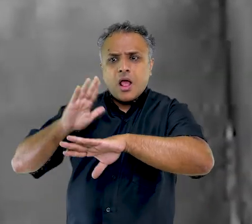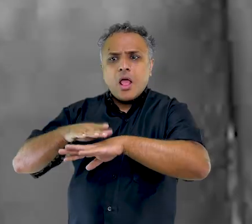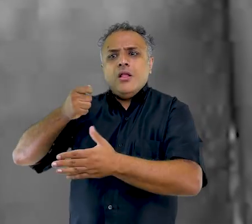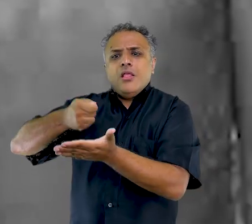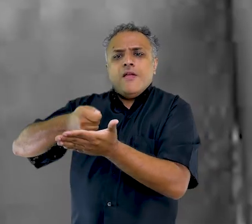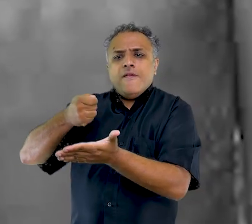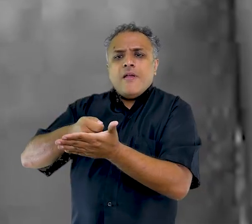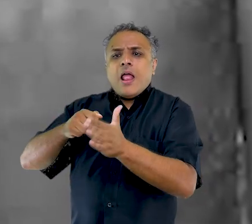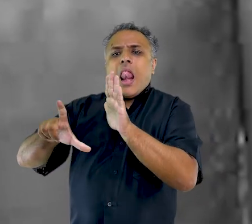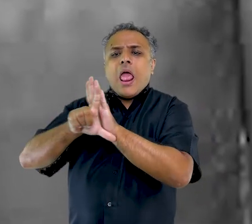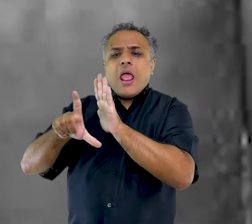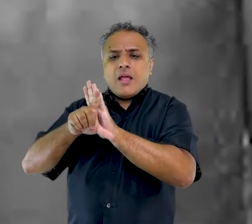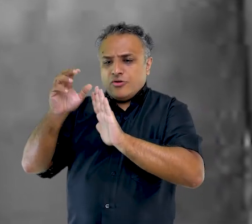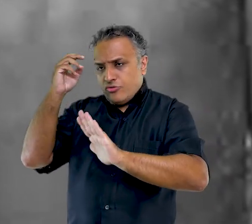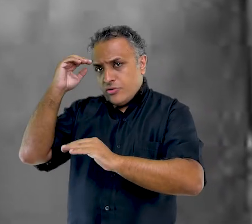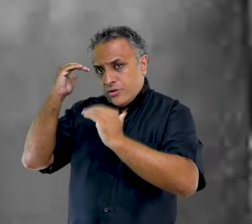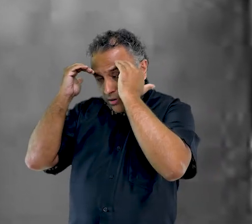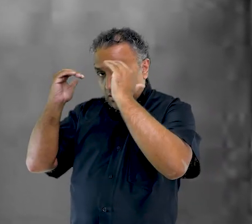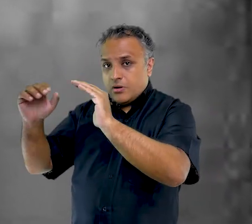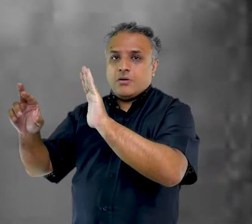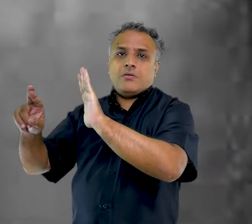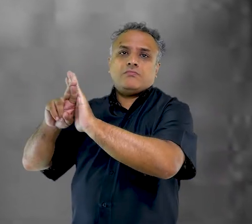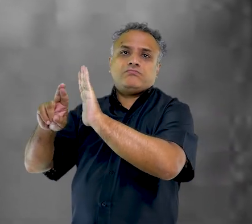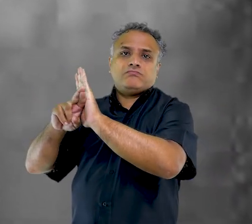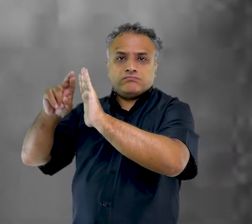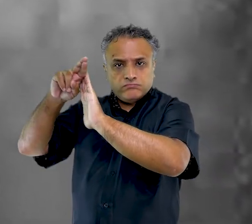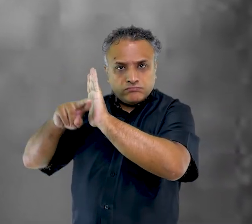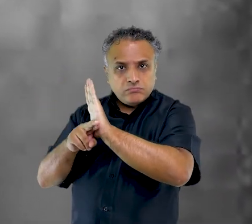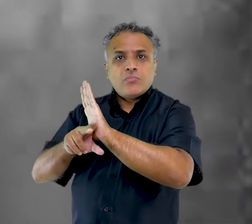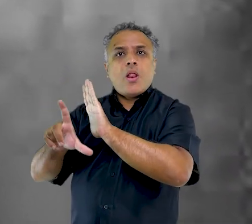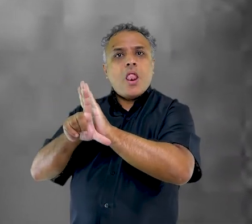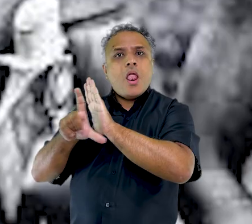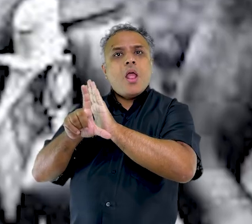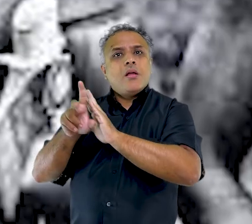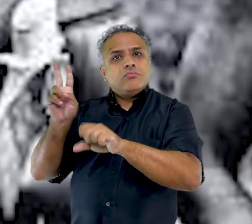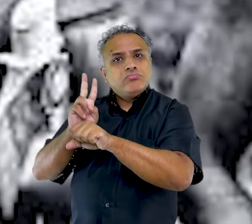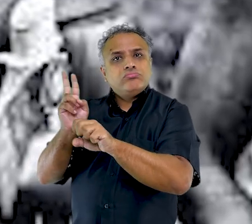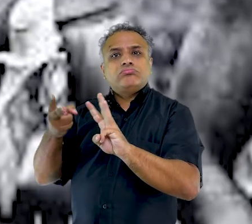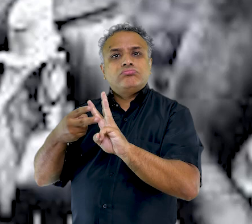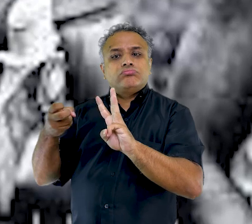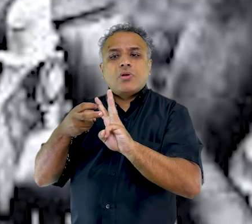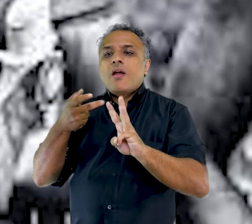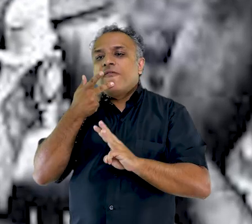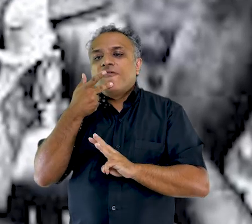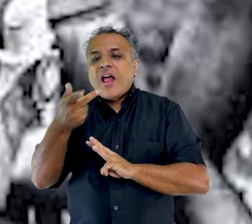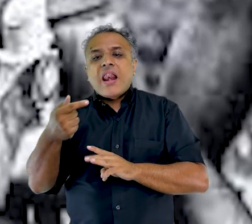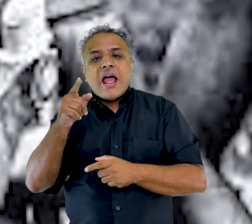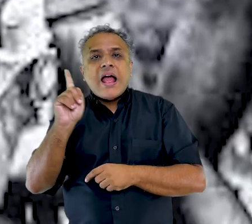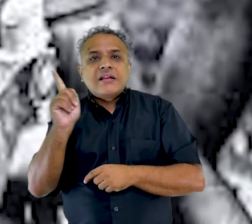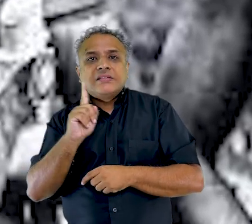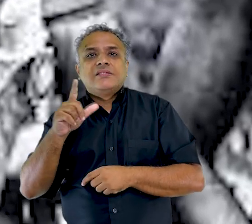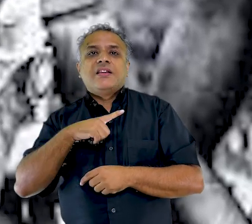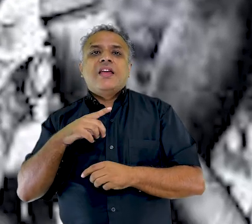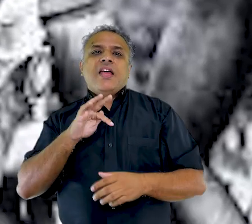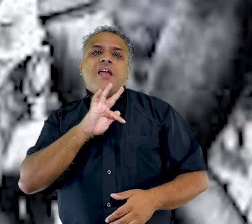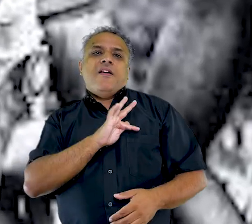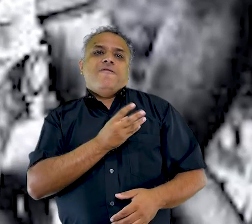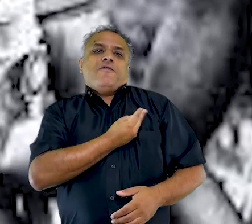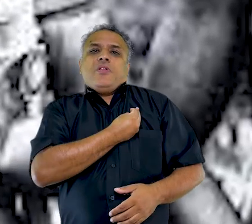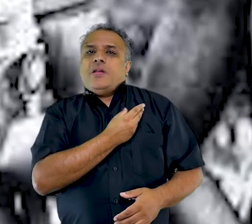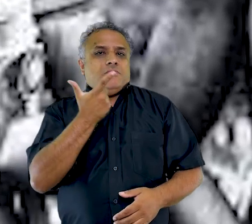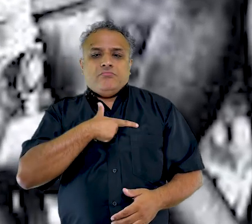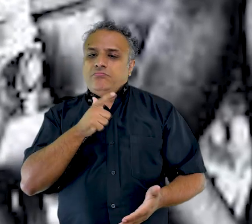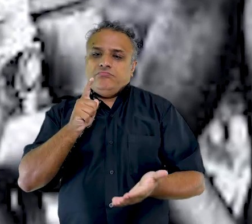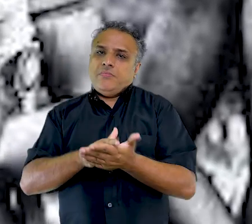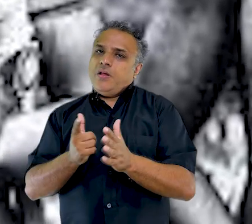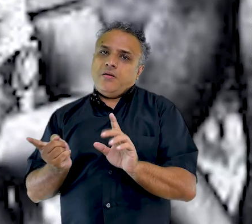de proteger os indígenas nessa época. E havia depoimentos nos autos que relatavam que a FUNAI não cumpriu esse papel, ao contrário,